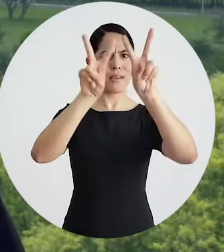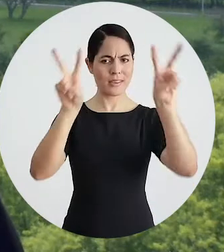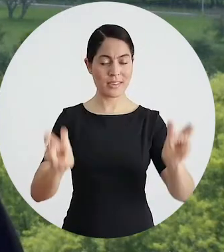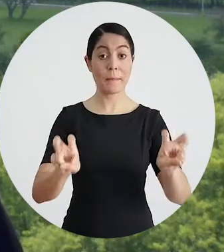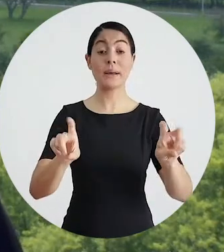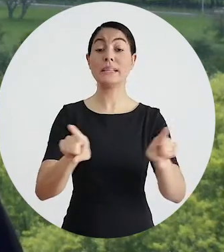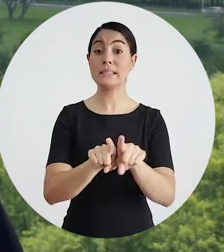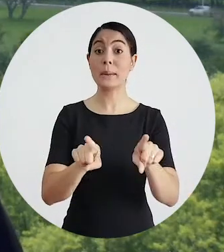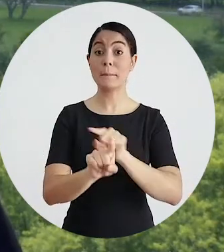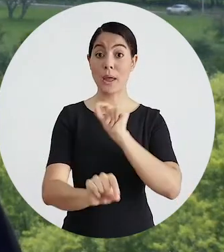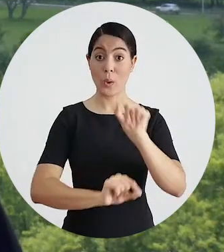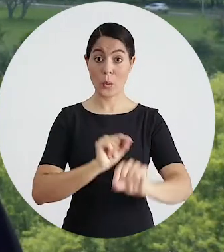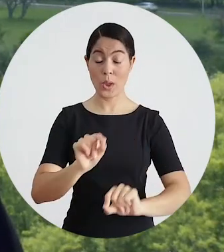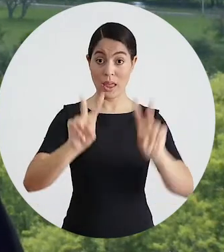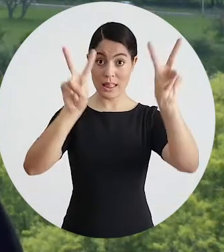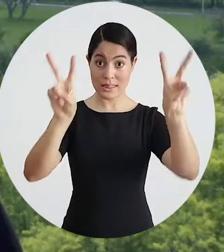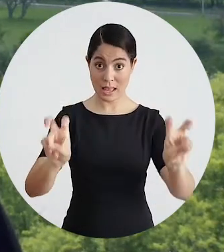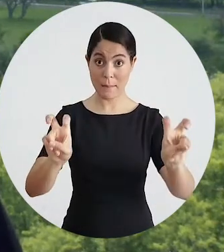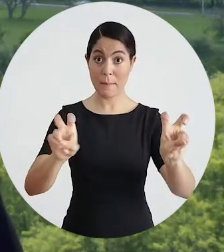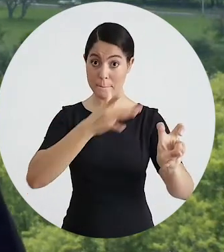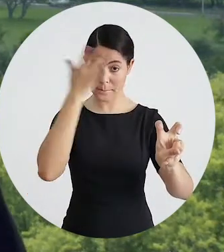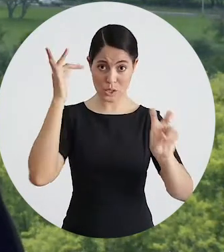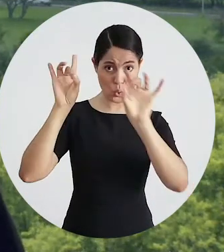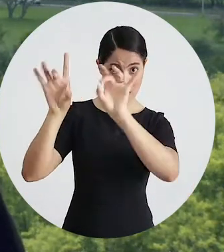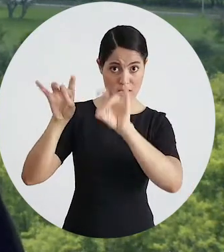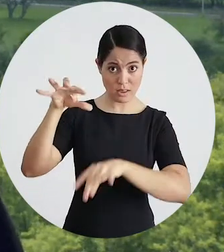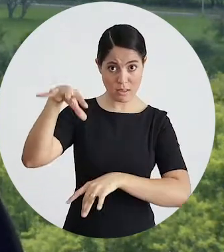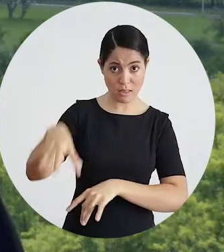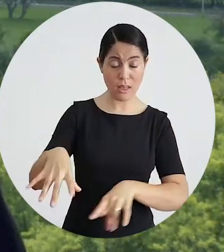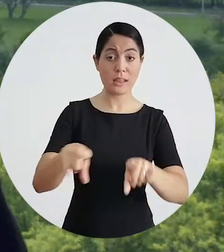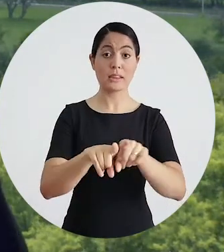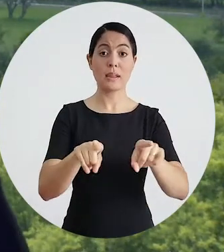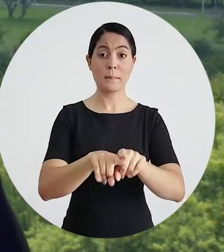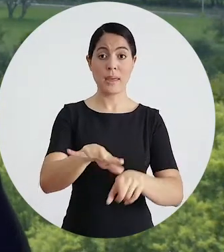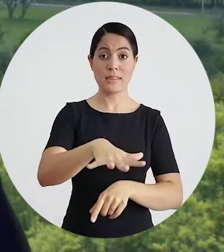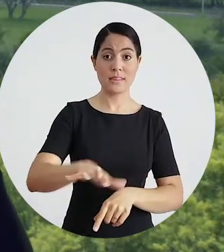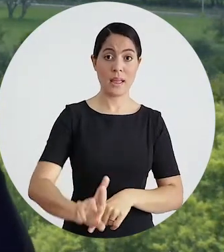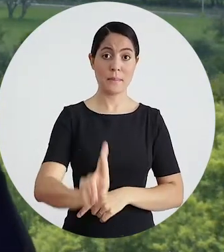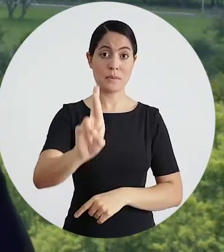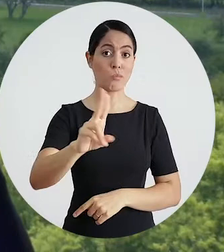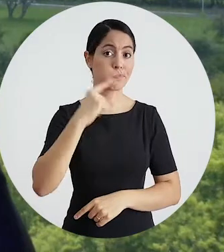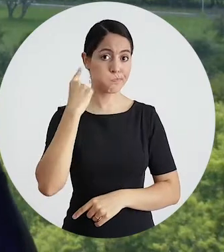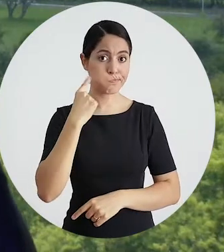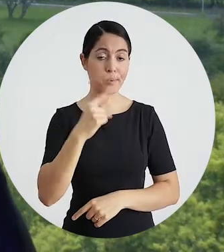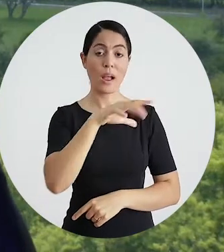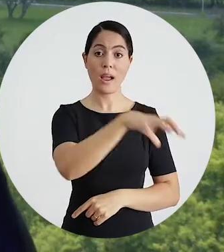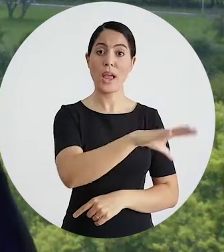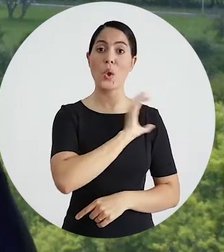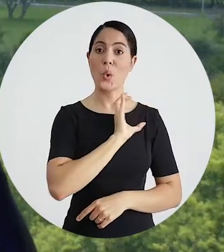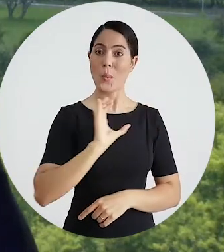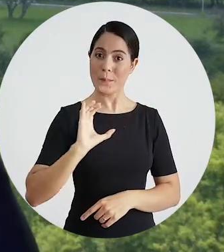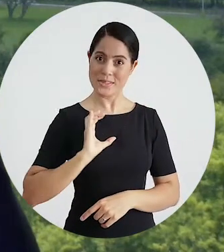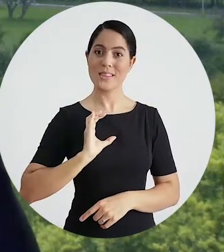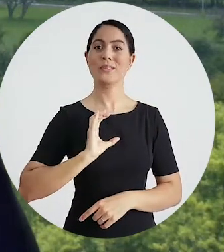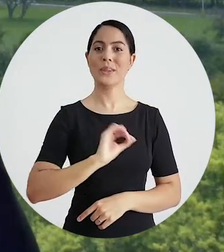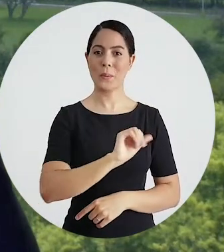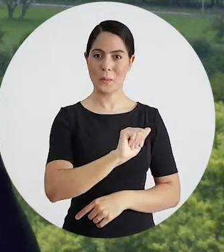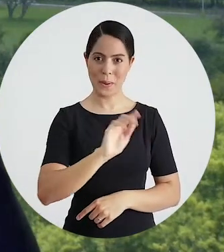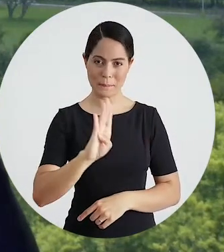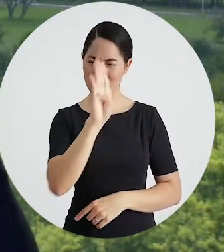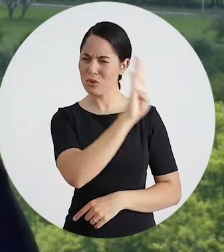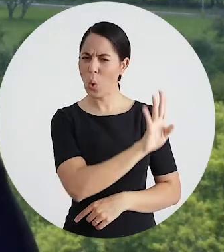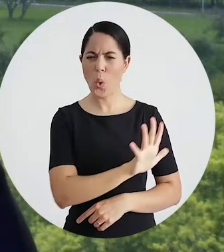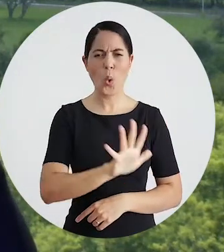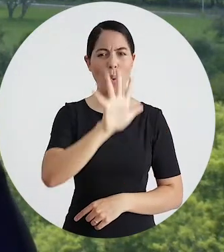com debates envolvendo especialistas, representantes da advocacia e membros de comissões da Ordem dos Advogados do